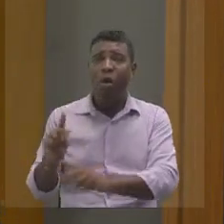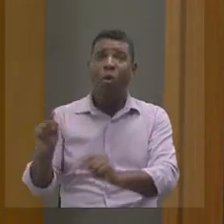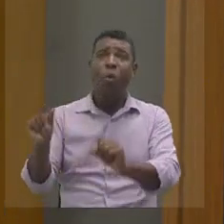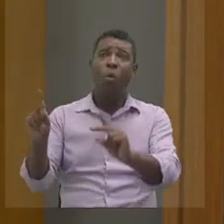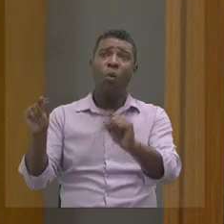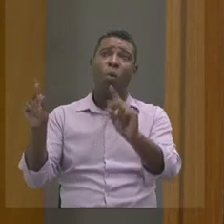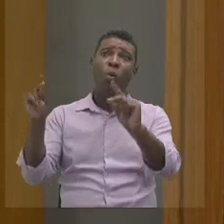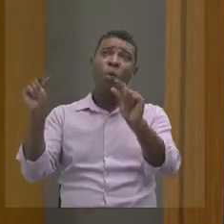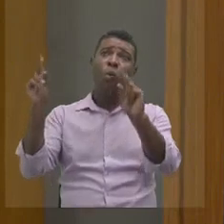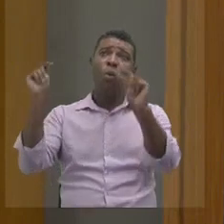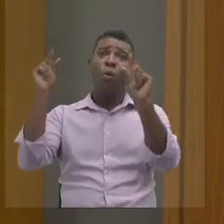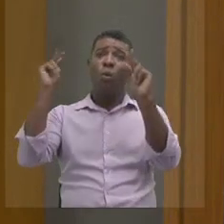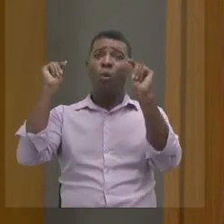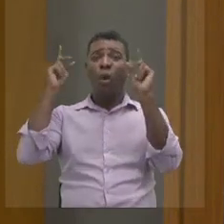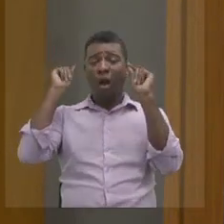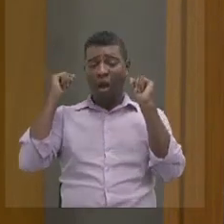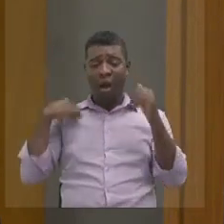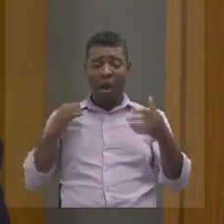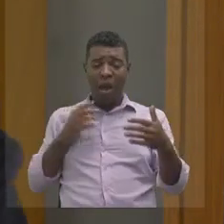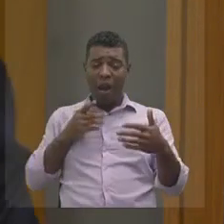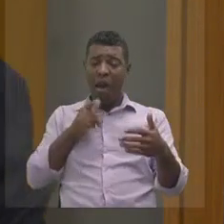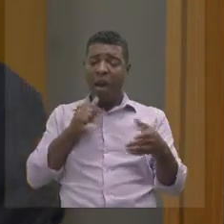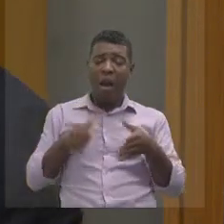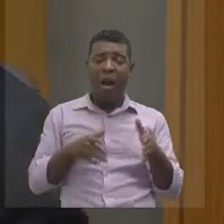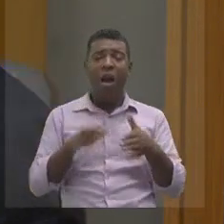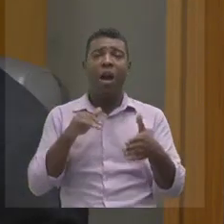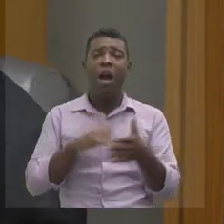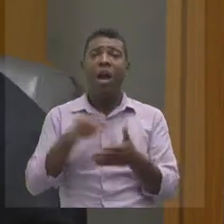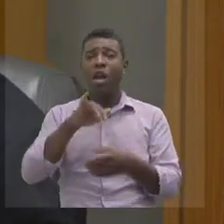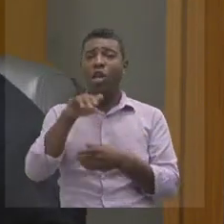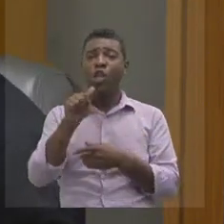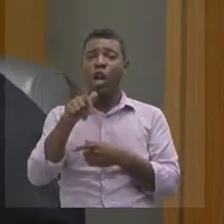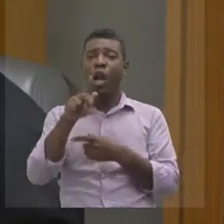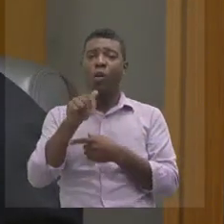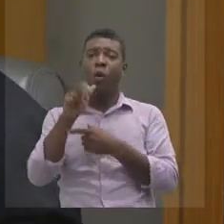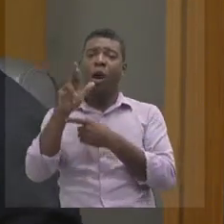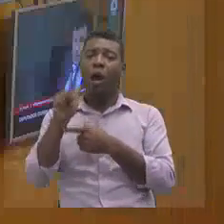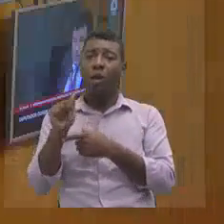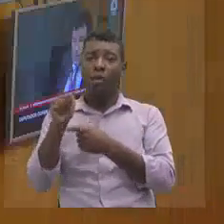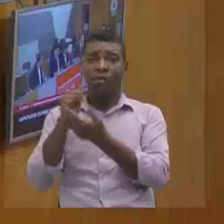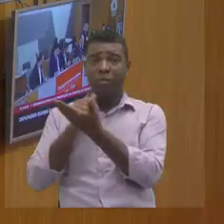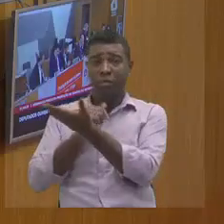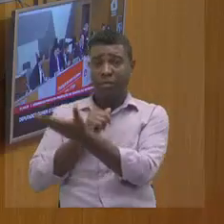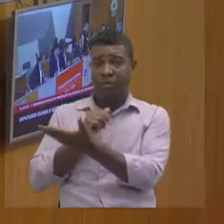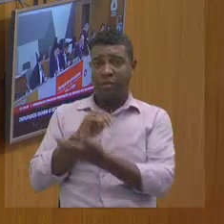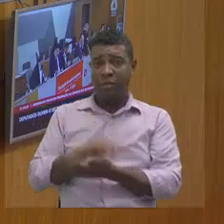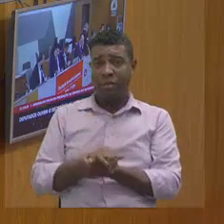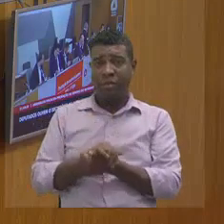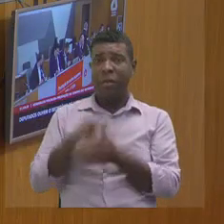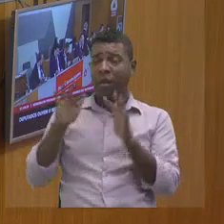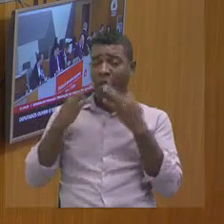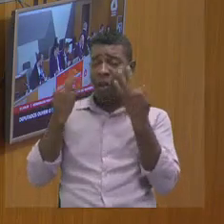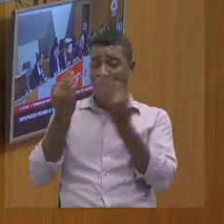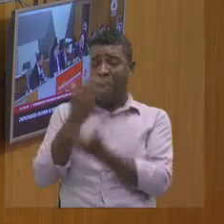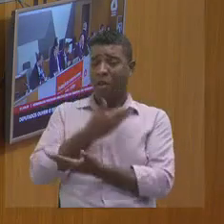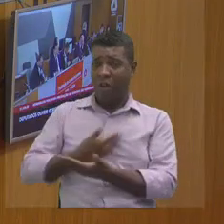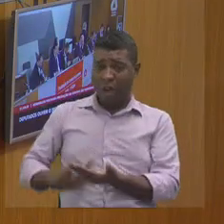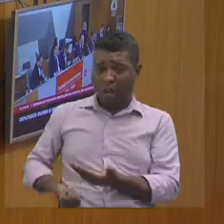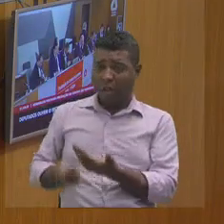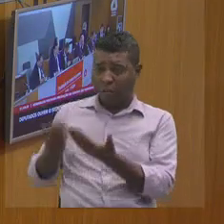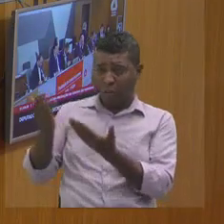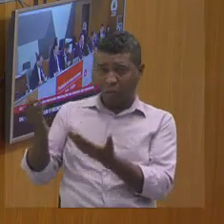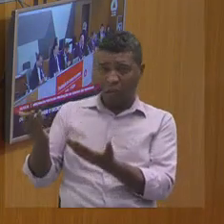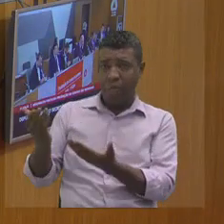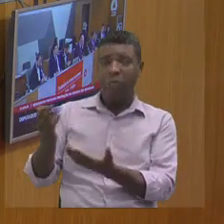represa de Jaguara e a família do Governador Carlos deputados para acessar esse Rancho deles lá que fica